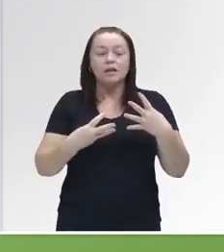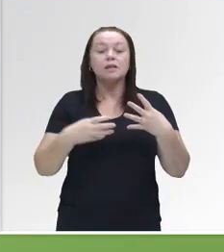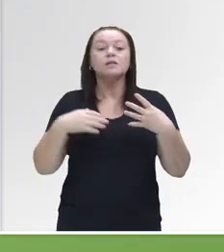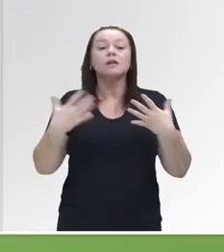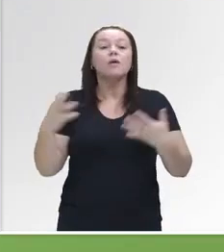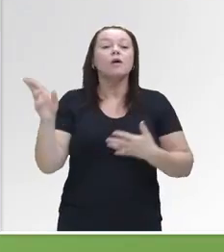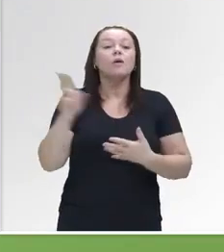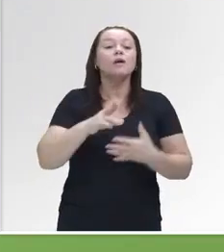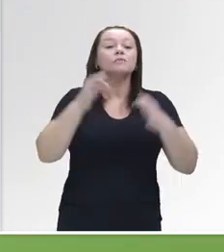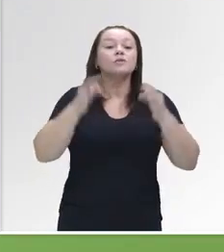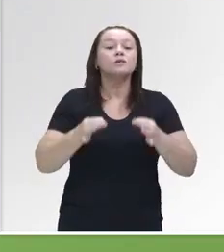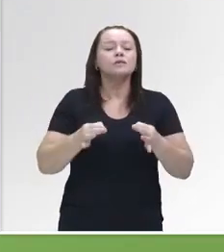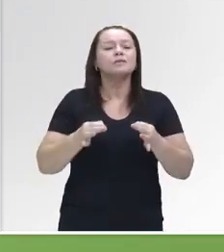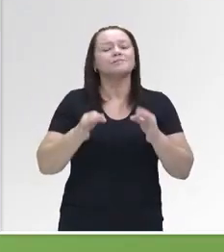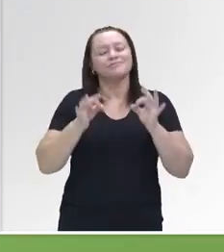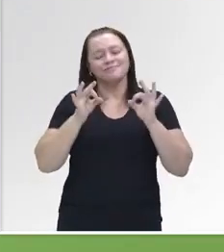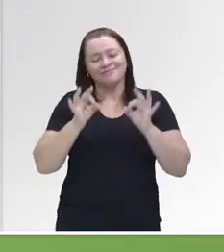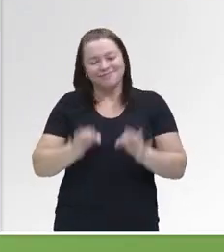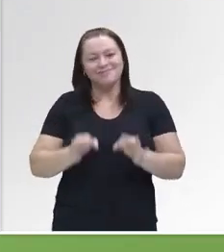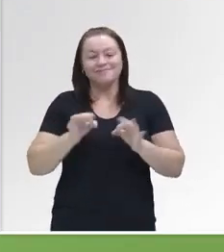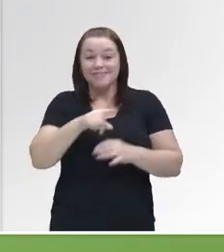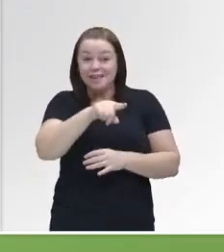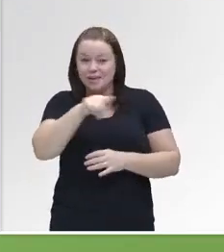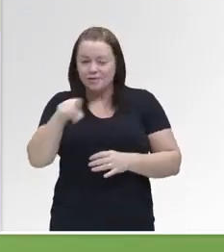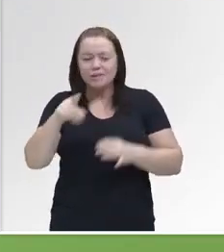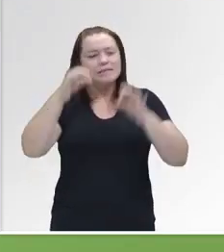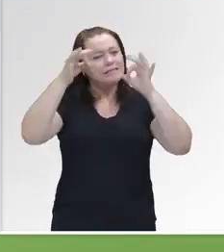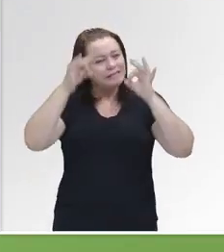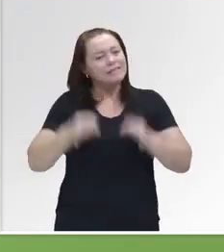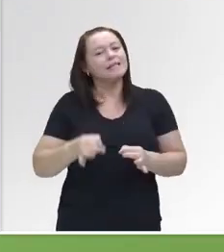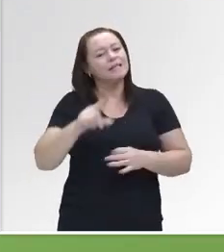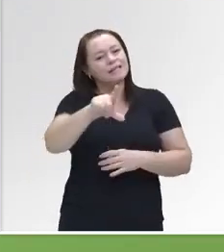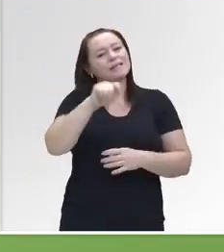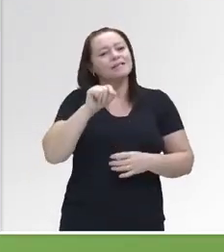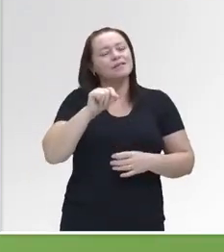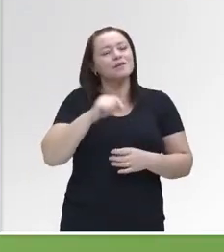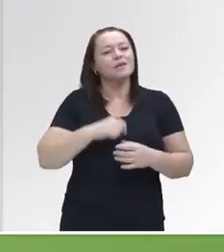Logo, vocês com certeza marcaram